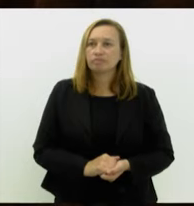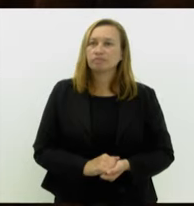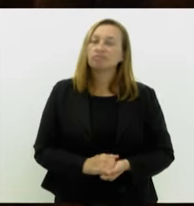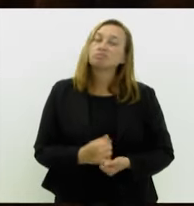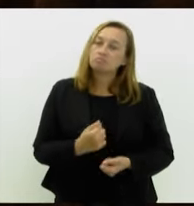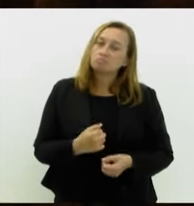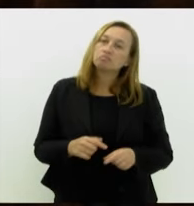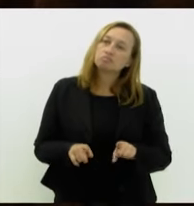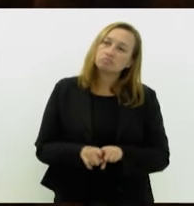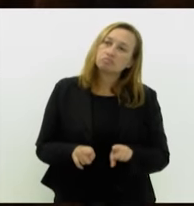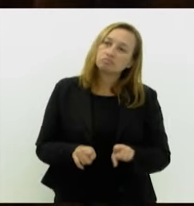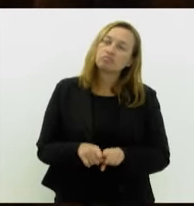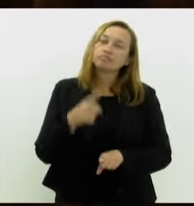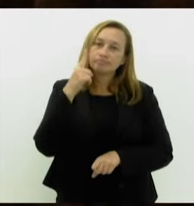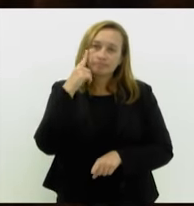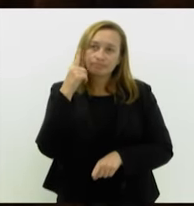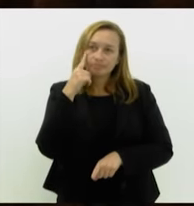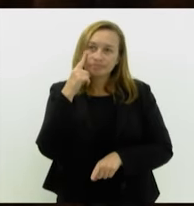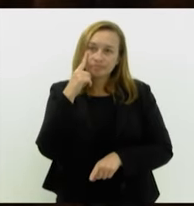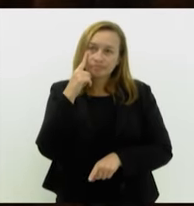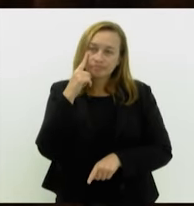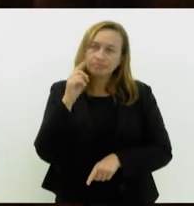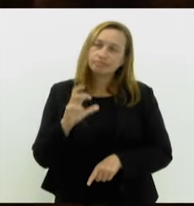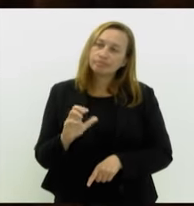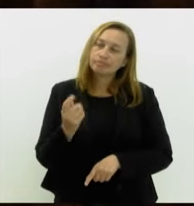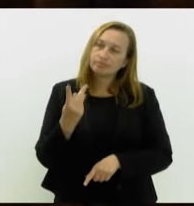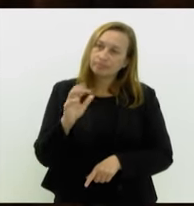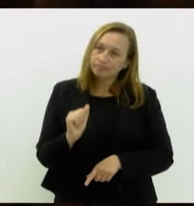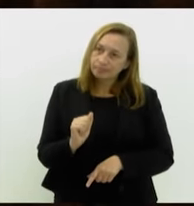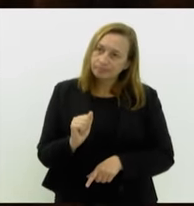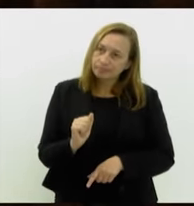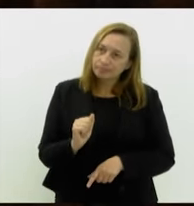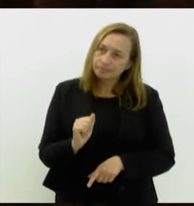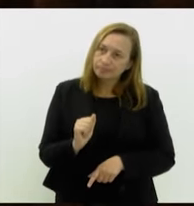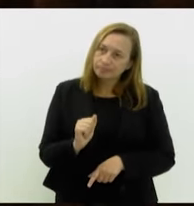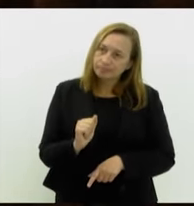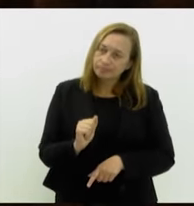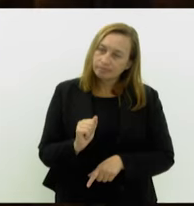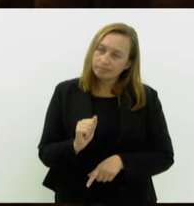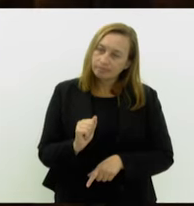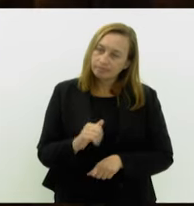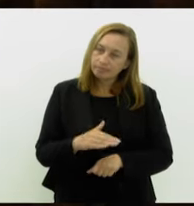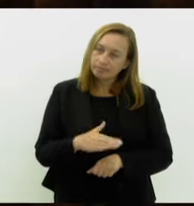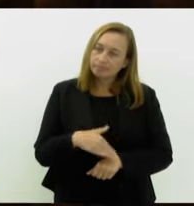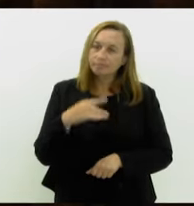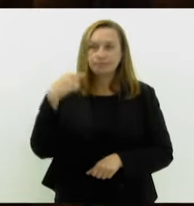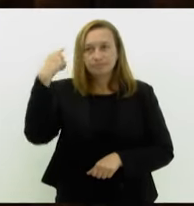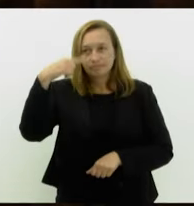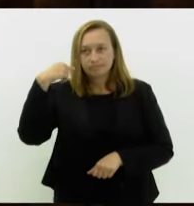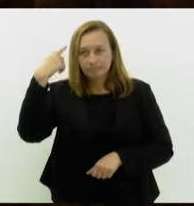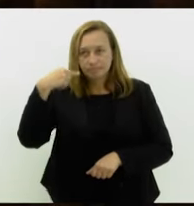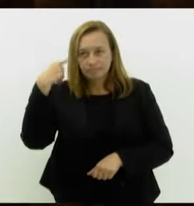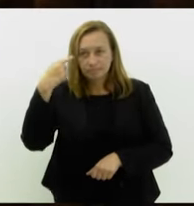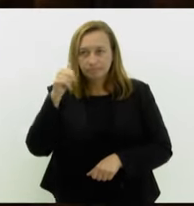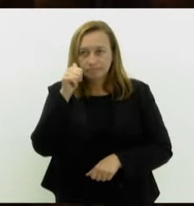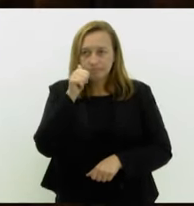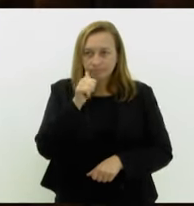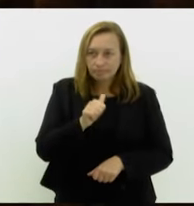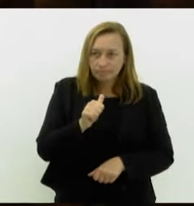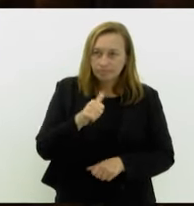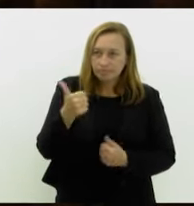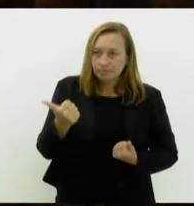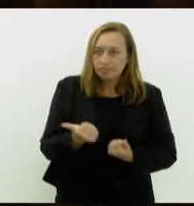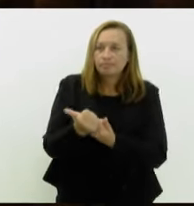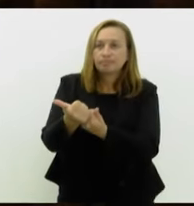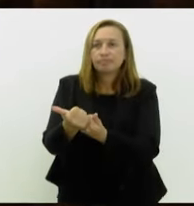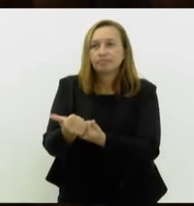também penso que essa nossa campanha deve ser por mais advogadas acompanhando e apoiando a